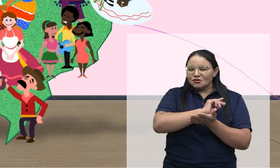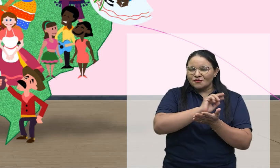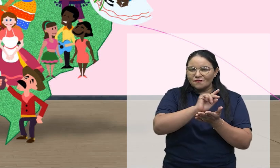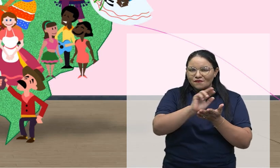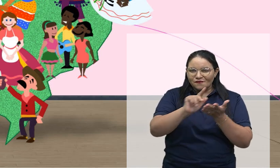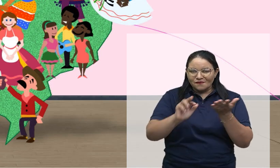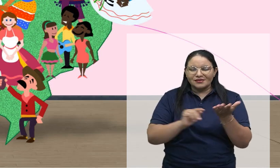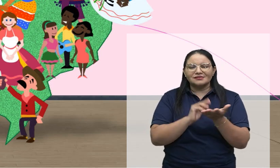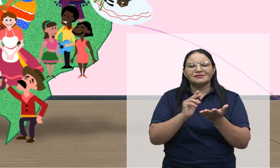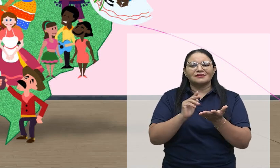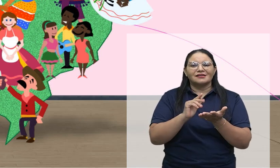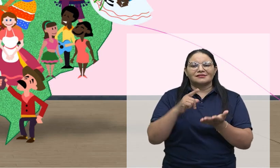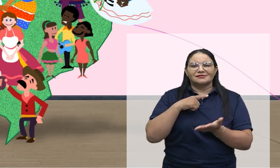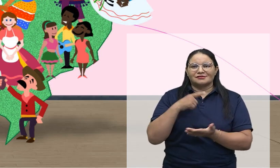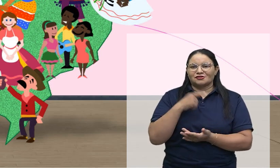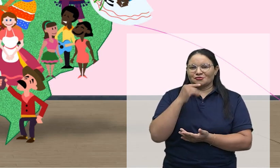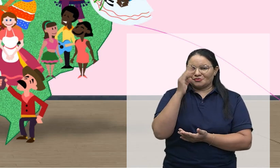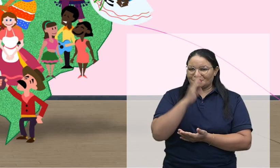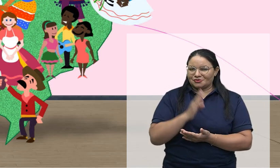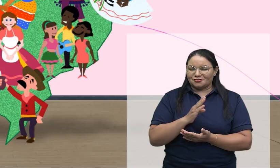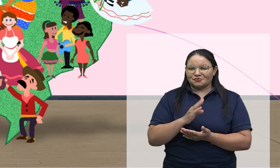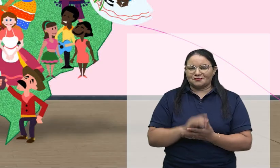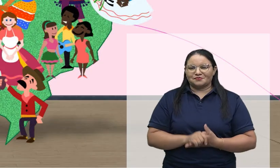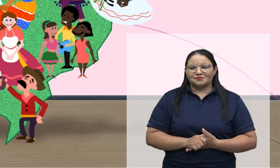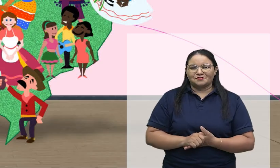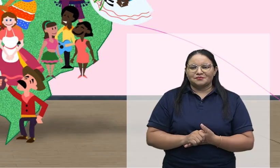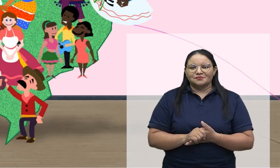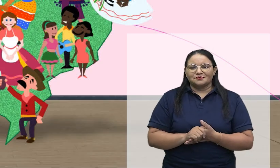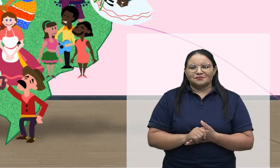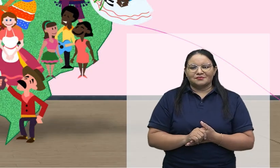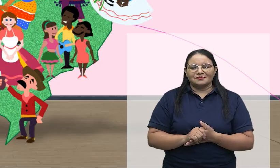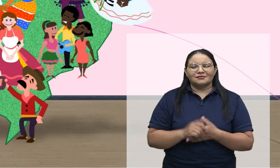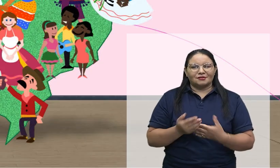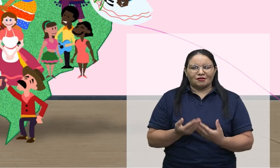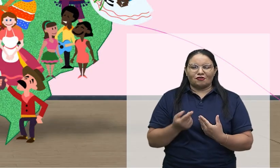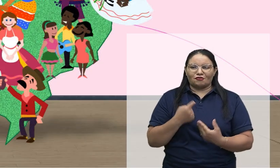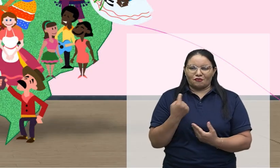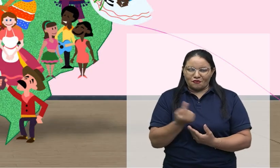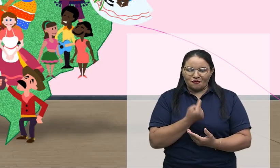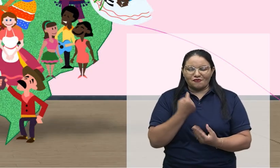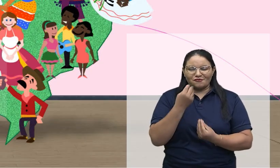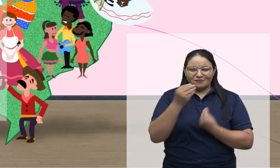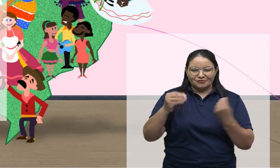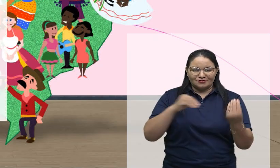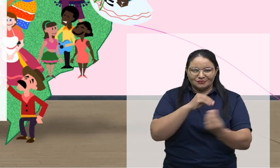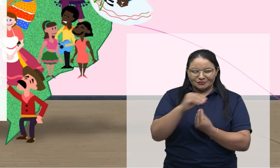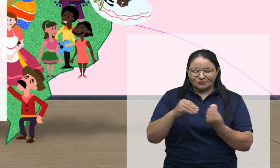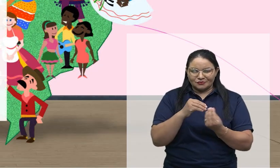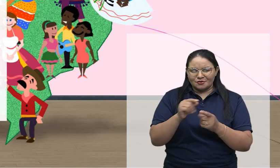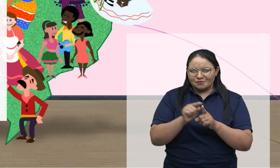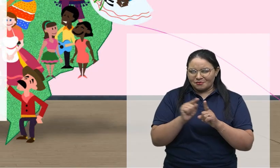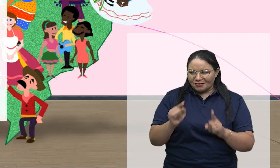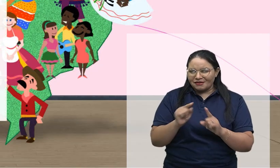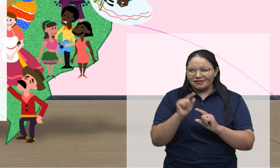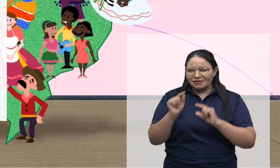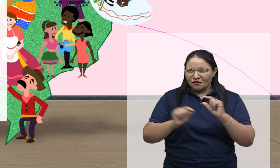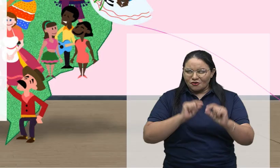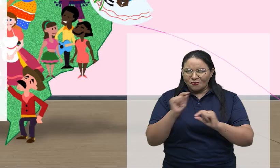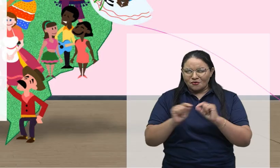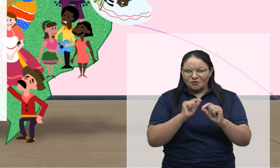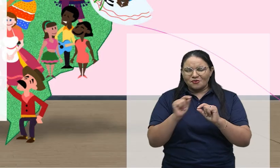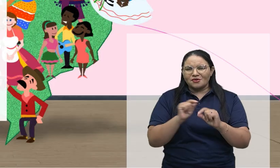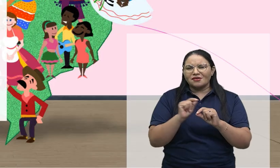Brasil. Afinal, nós somos isso, essa mistura. Mas o que seria exatamente essa